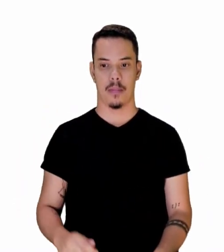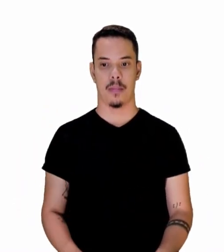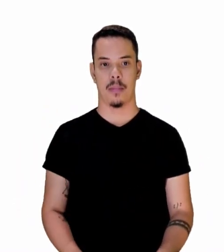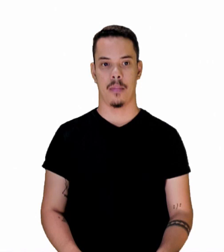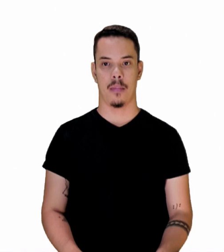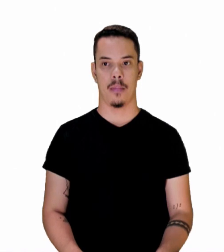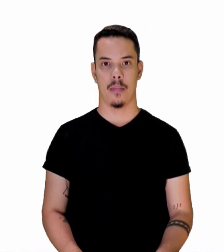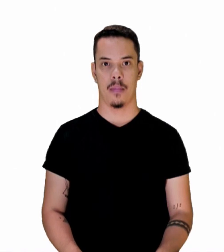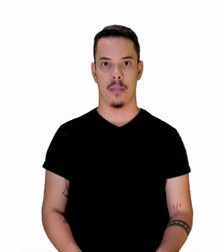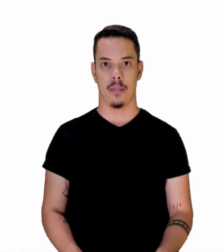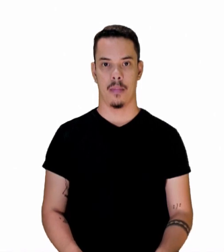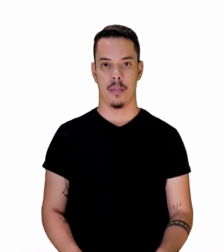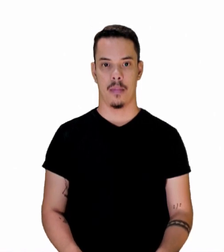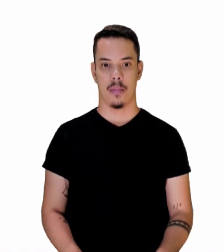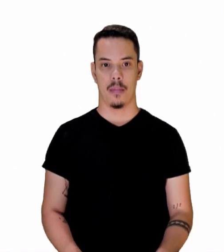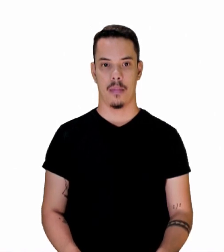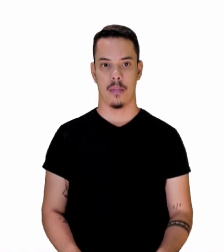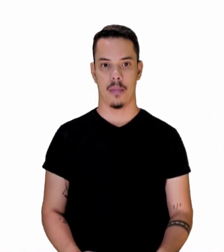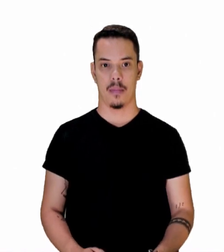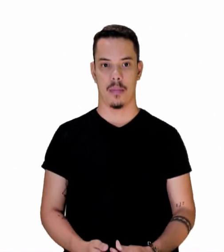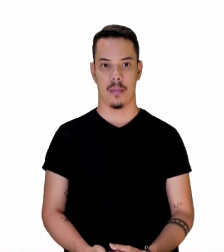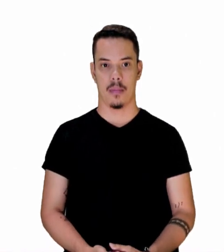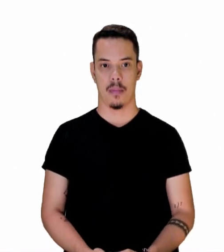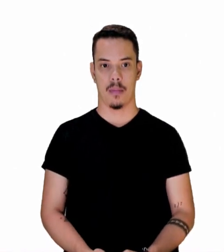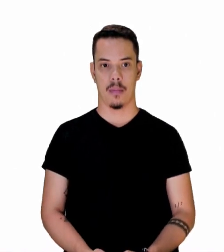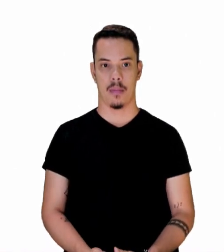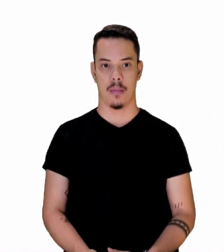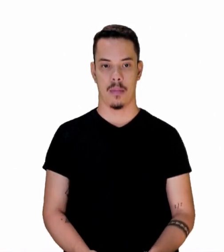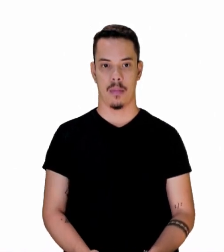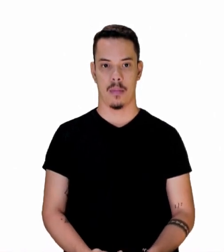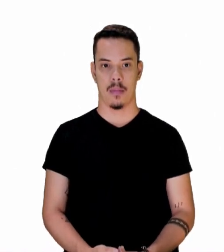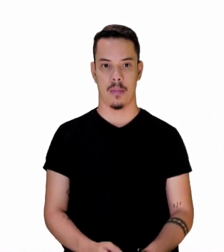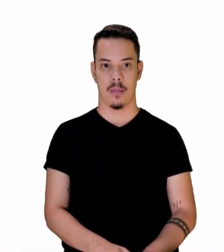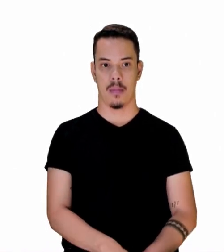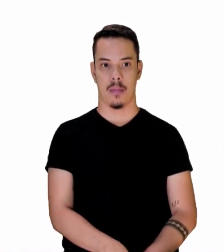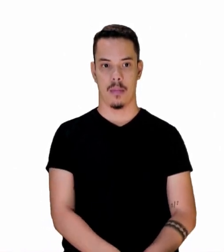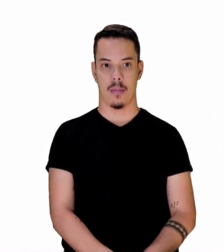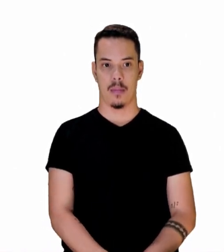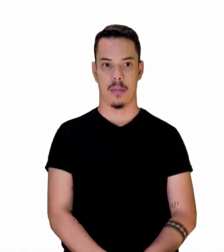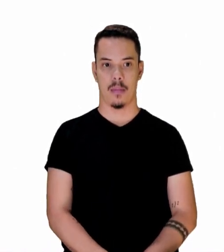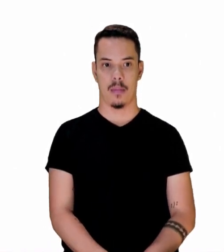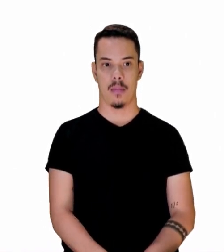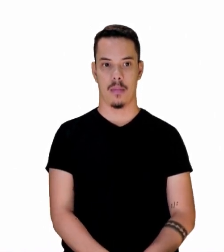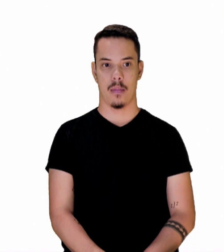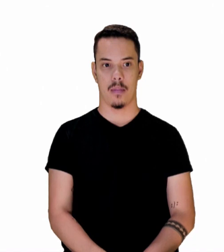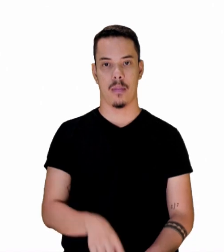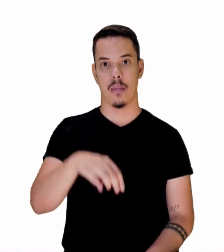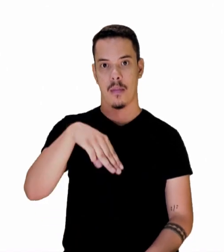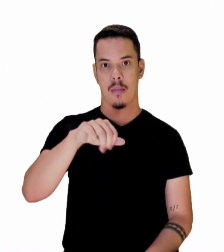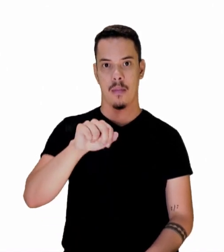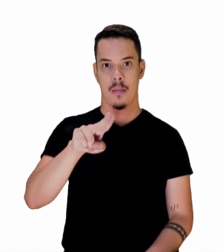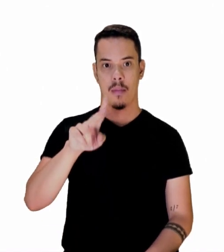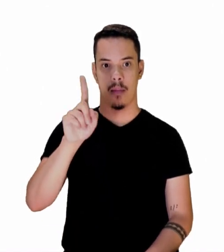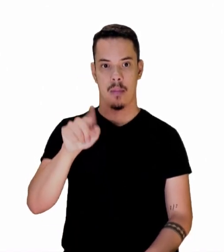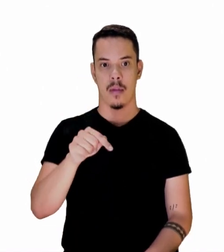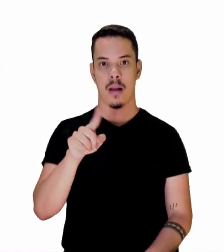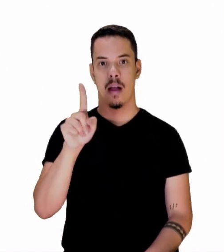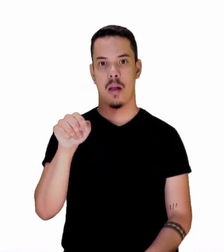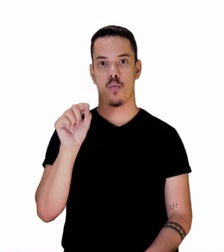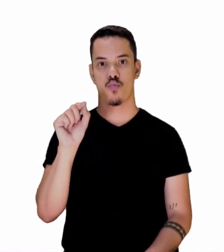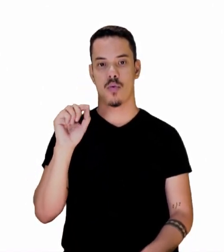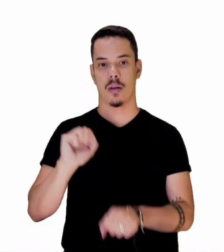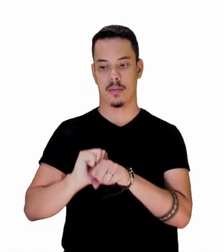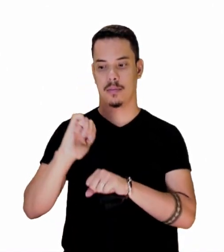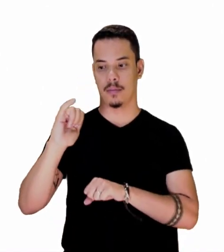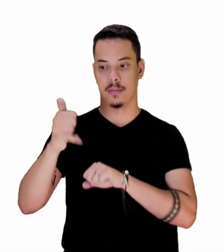U, amadinho, eu tenho adjetivo. Ou seja, é uma característica. Homem,